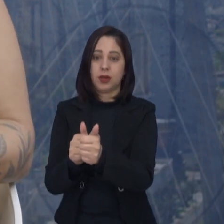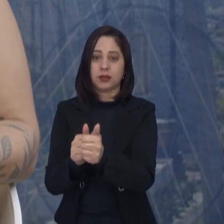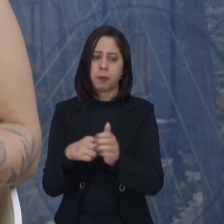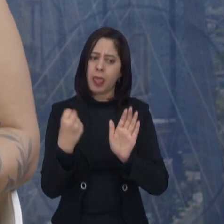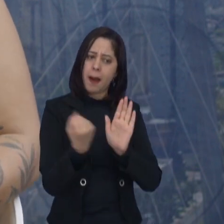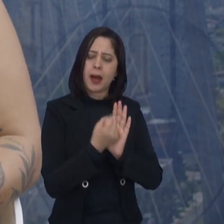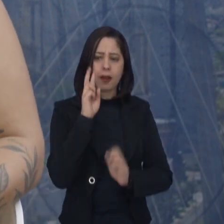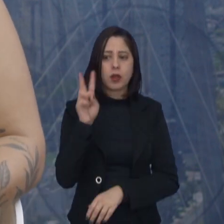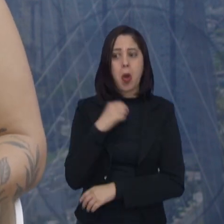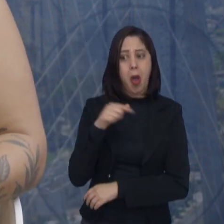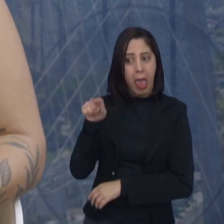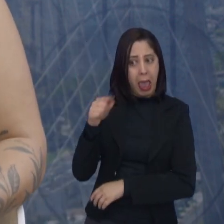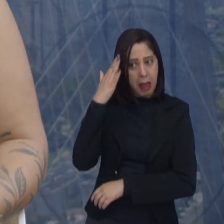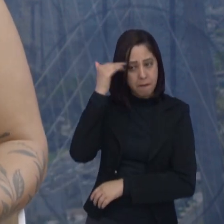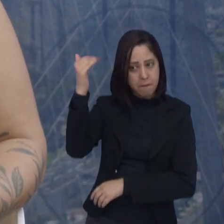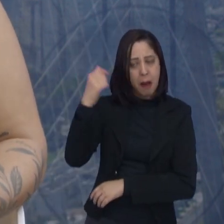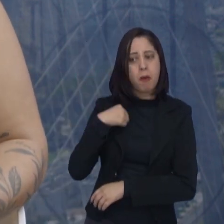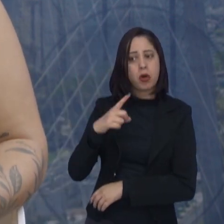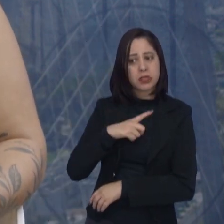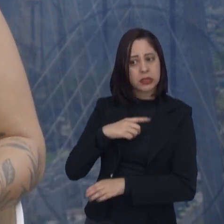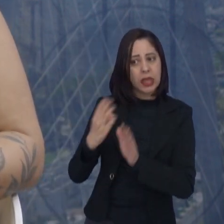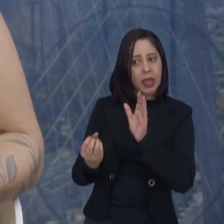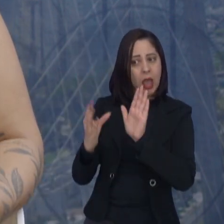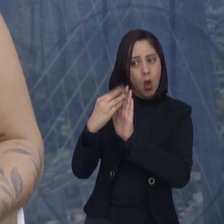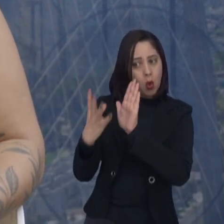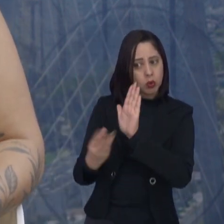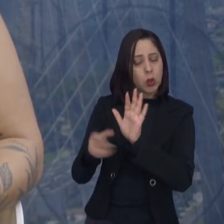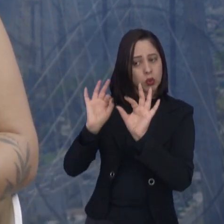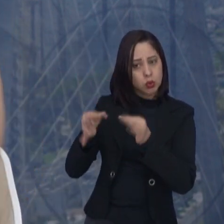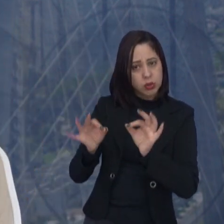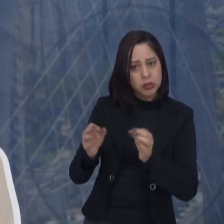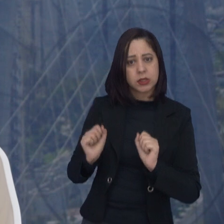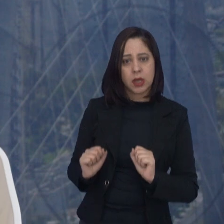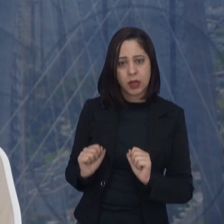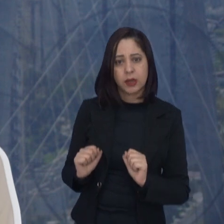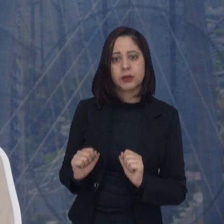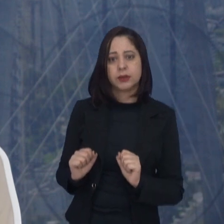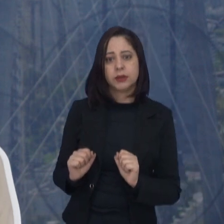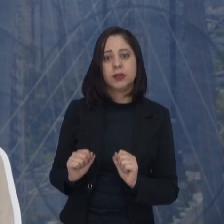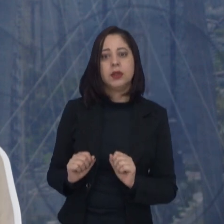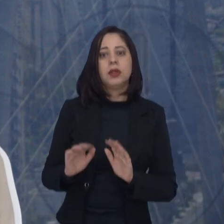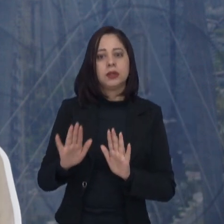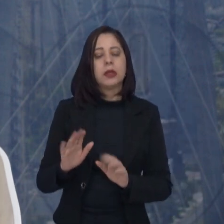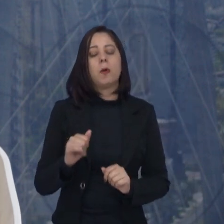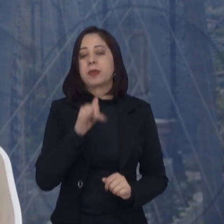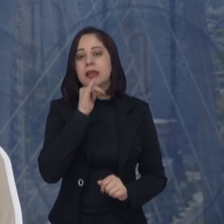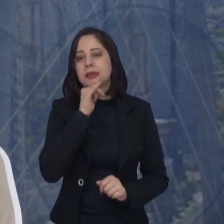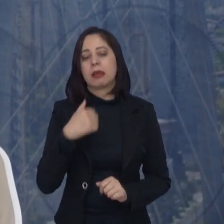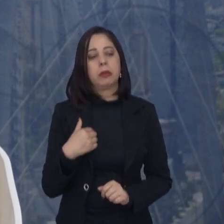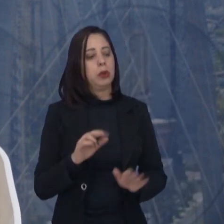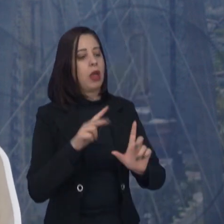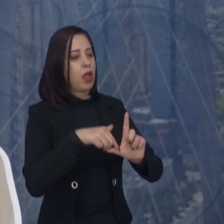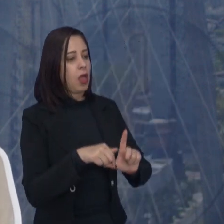ela está produzindo conteúdo, ela tem esse cuidado. Quando vai falar com a marca, olha, nós temos uma assessoria, você pode ficar tranquilo que você vai assinar